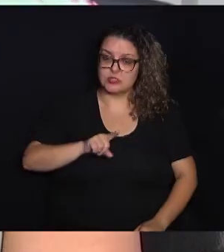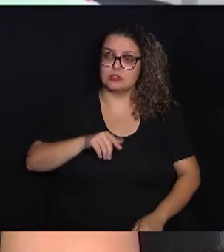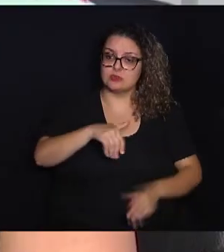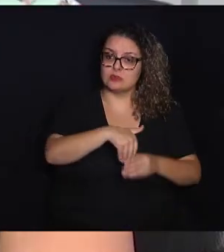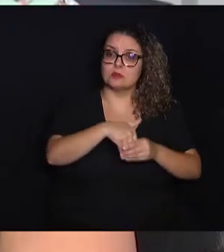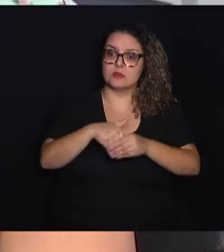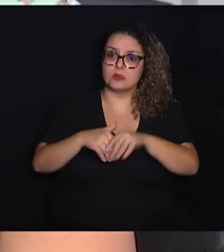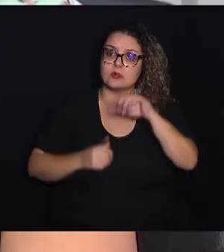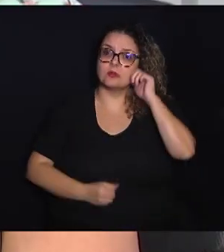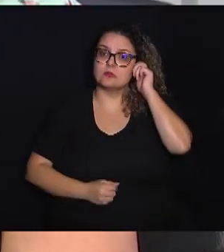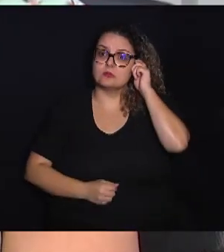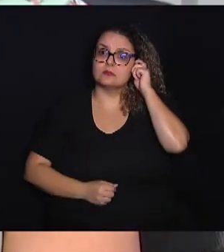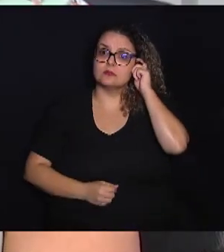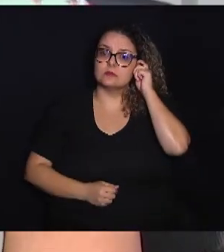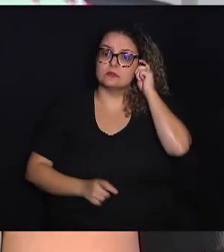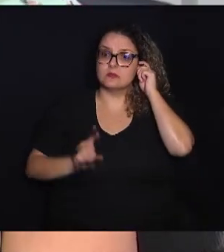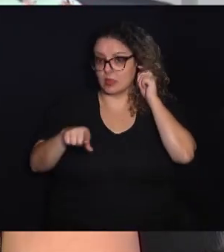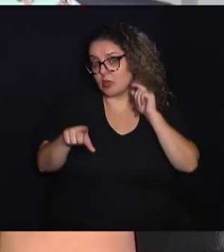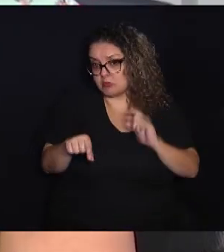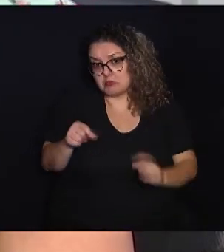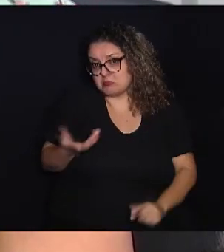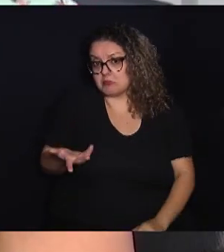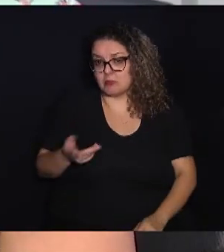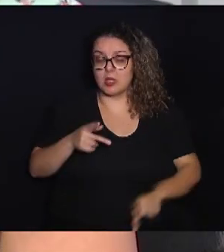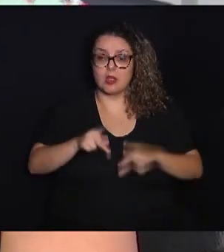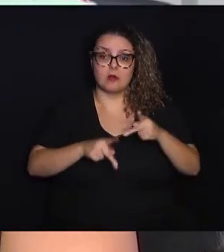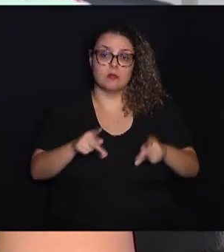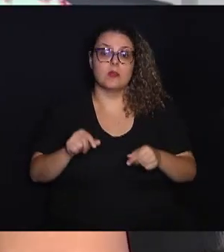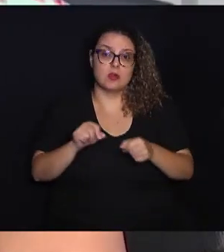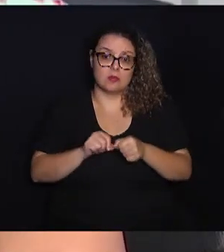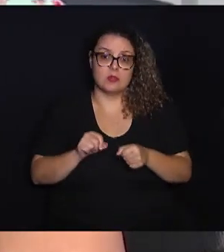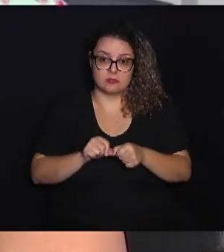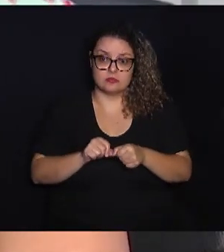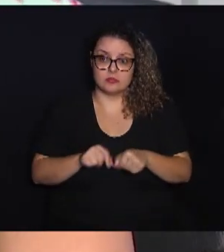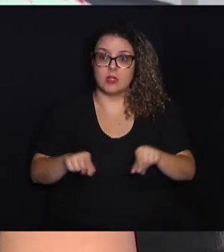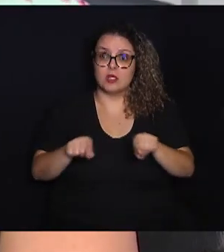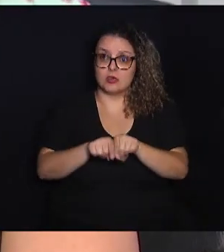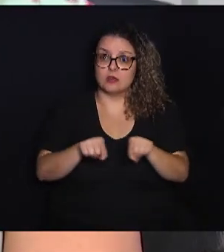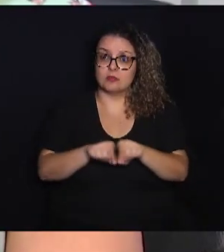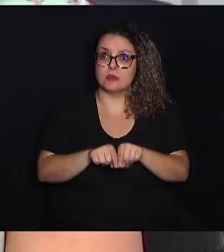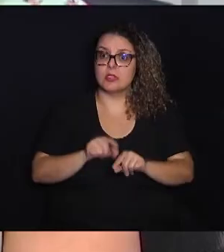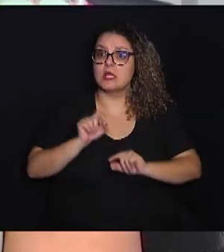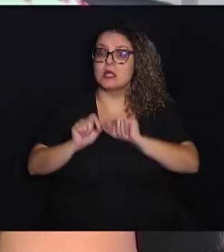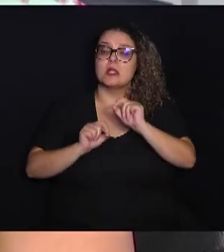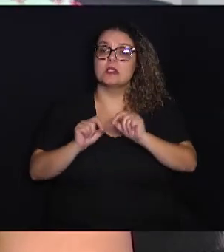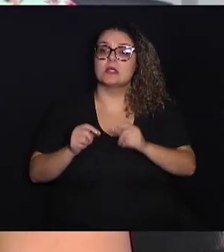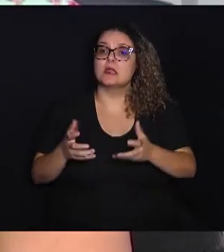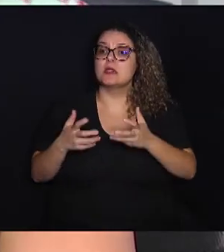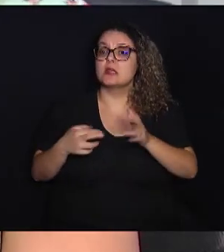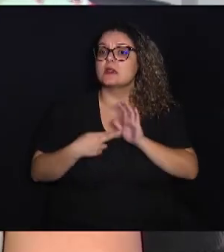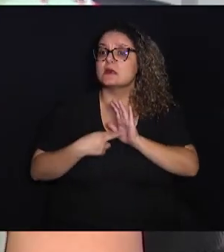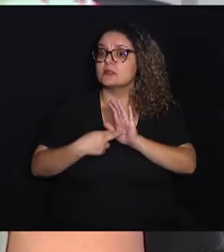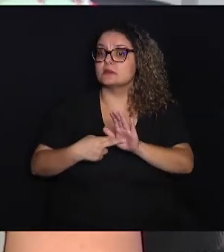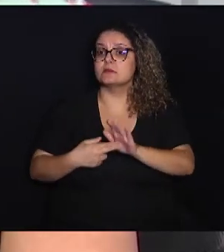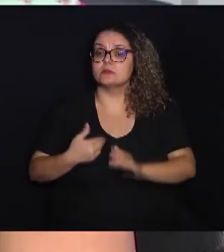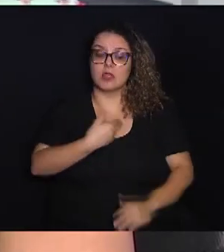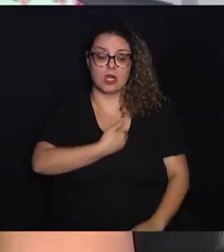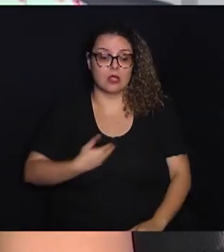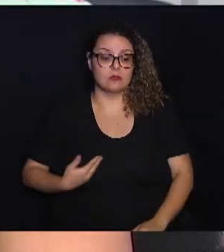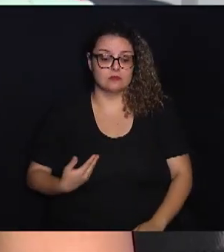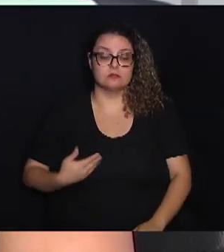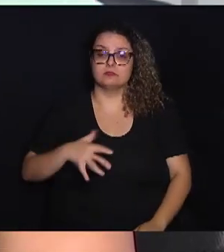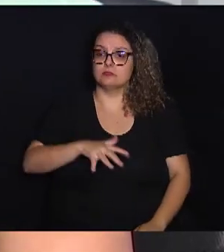Então, é uma escolha que essa população faz de estar também escolhendo quem ele quer para estar governando